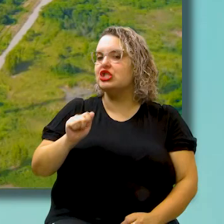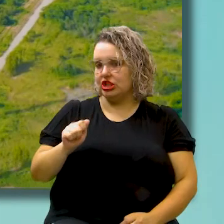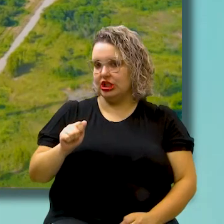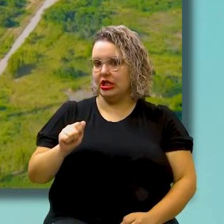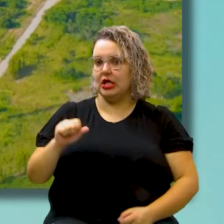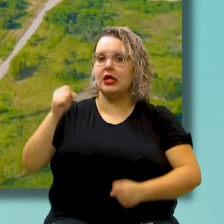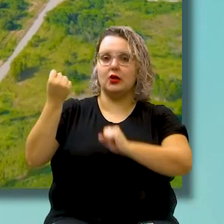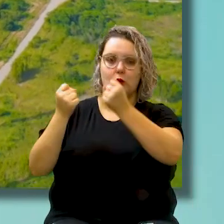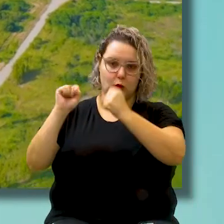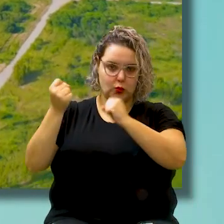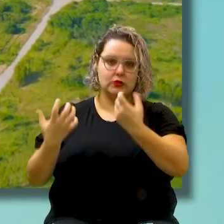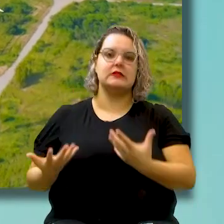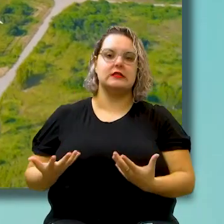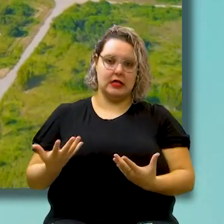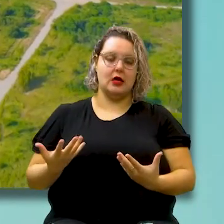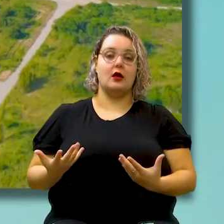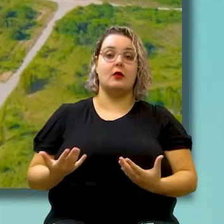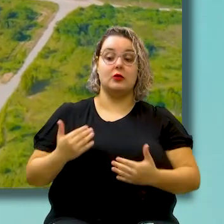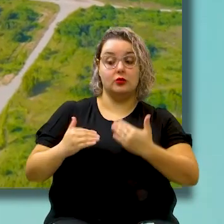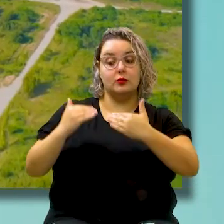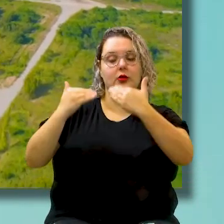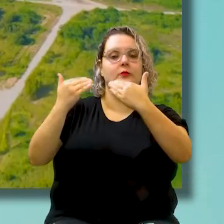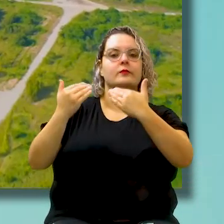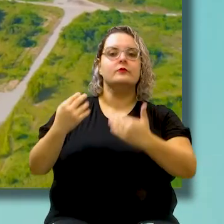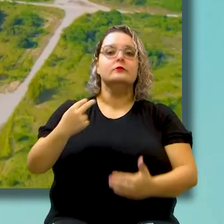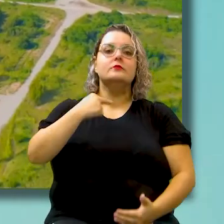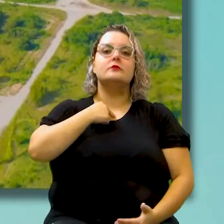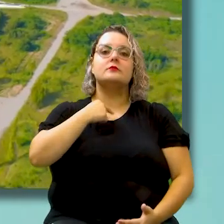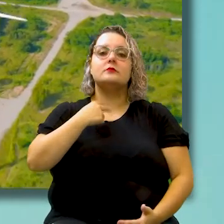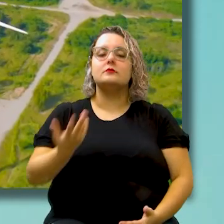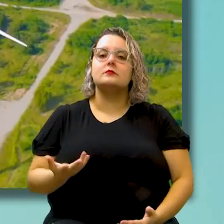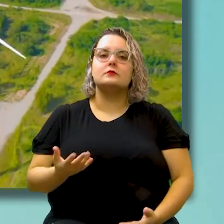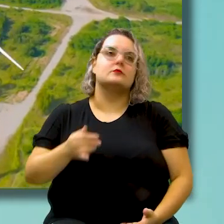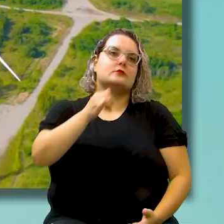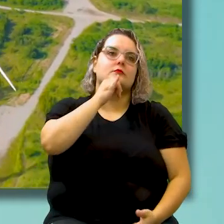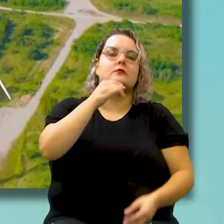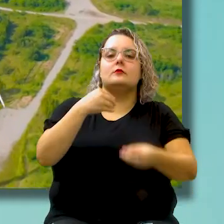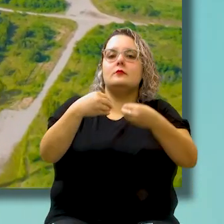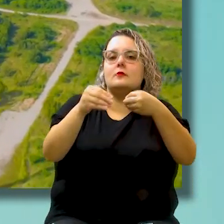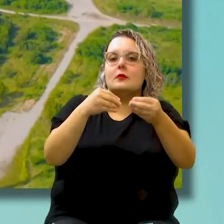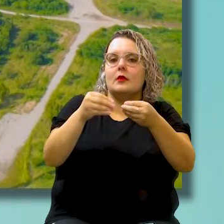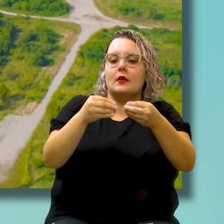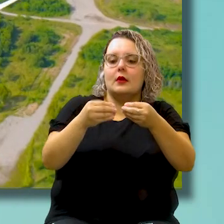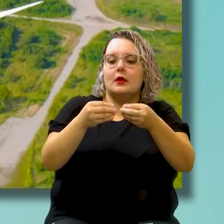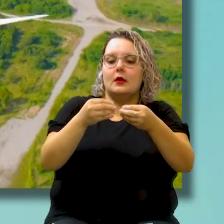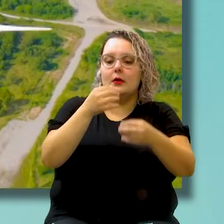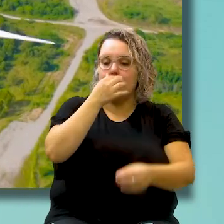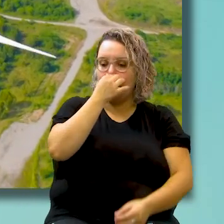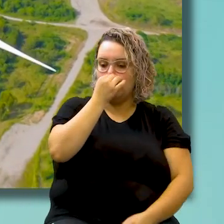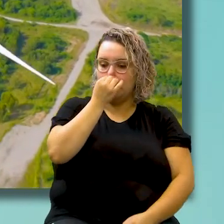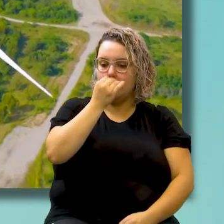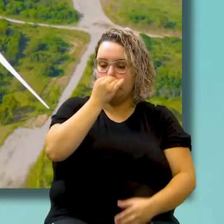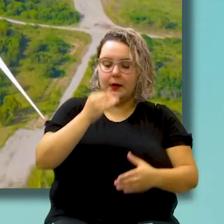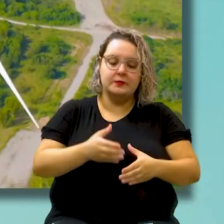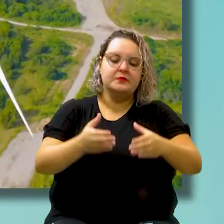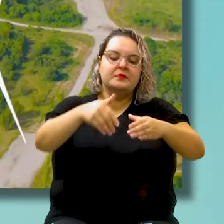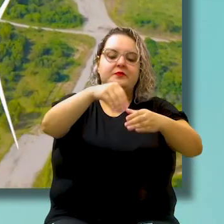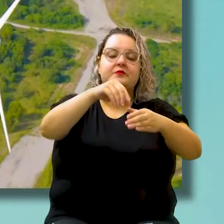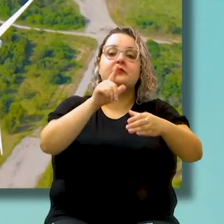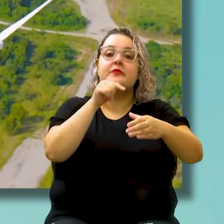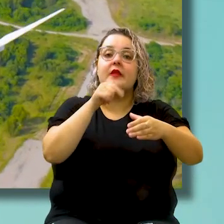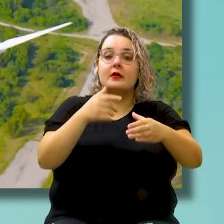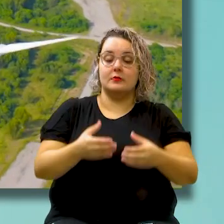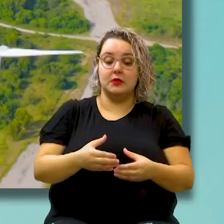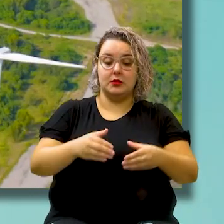empresas se entenderem nesses circuitos produtivos, né? Se eu não posso usar, se eu uso um plástico para embalar água, para vender água,